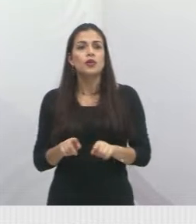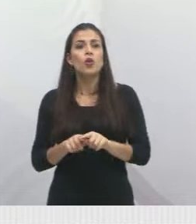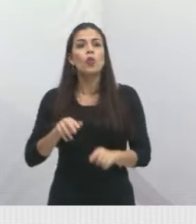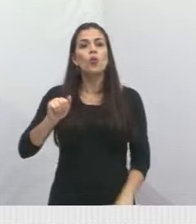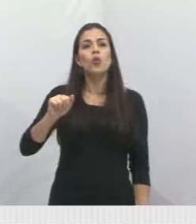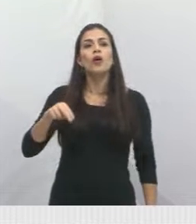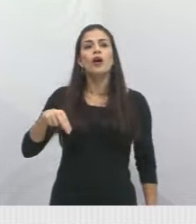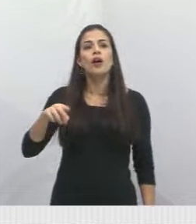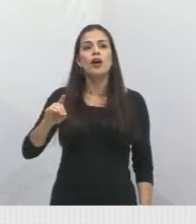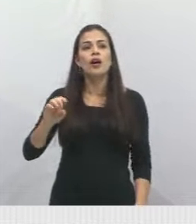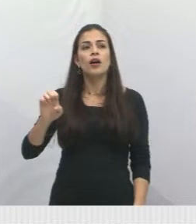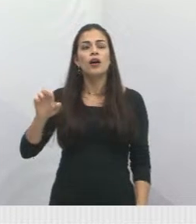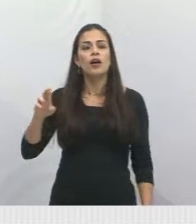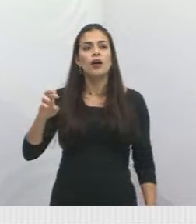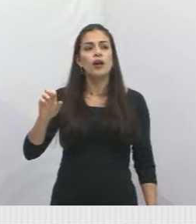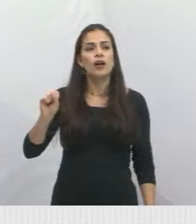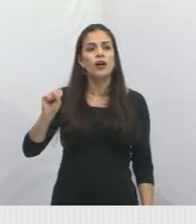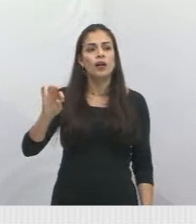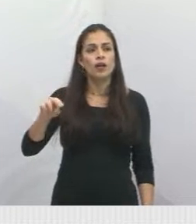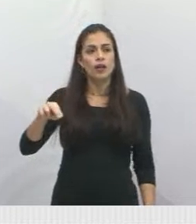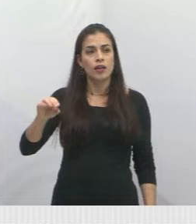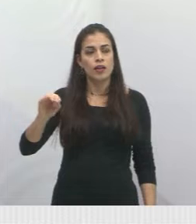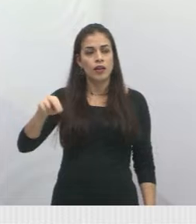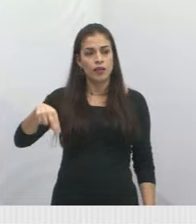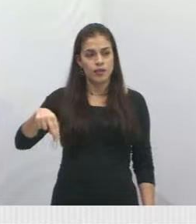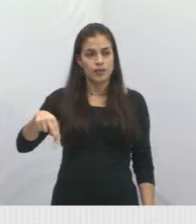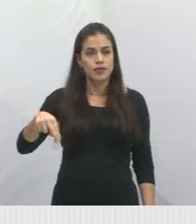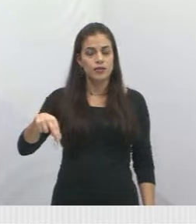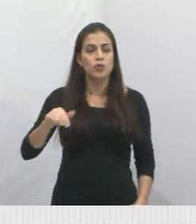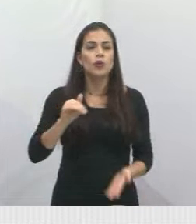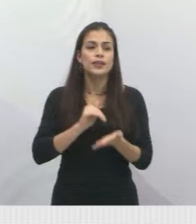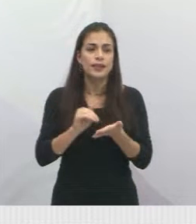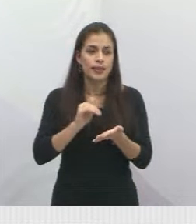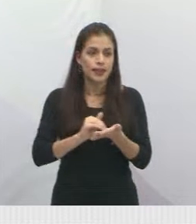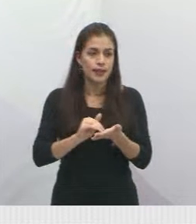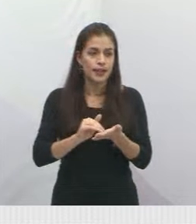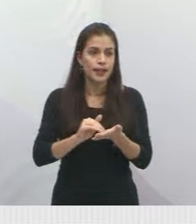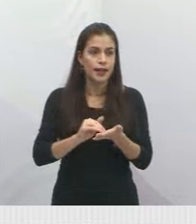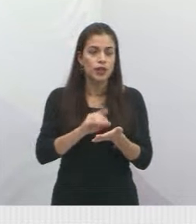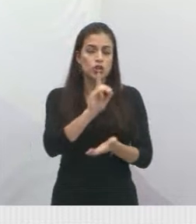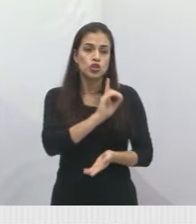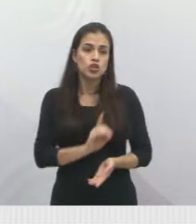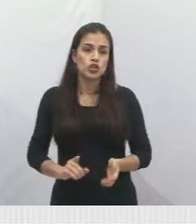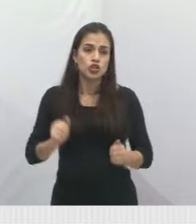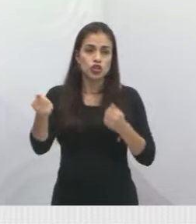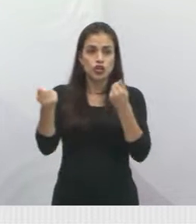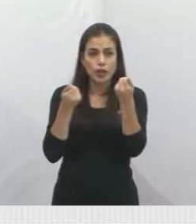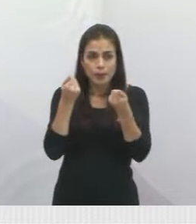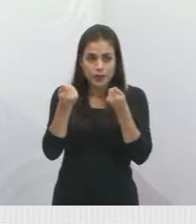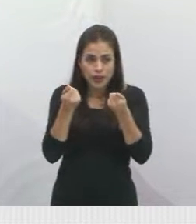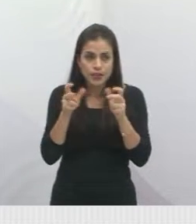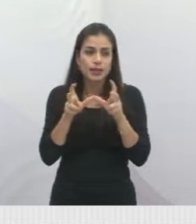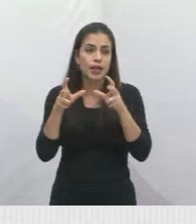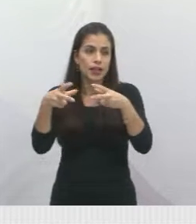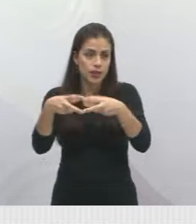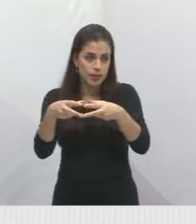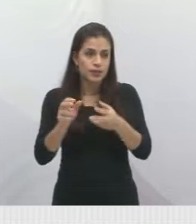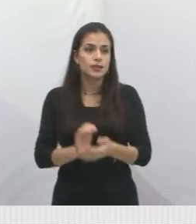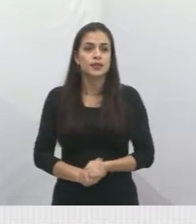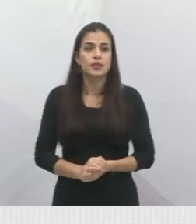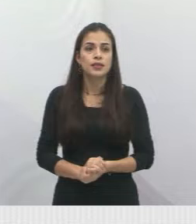é secretário e diretor administrativo aqui da nossa casa, da Casa Legislativa de